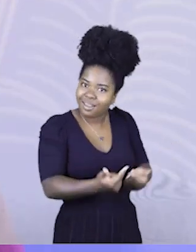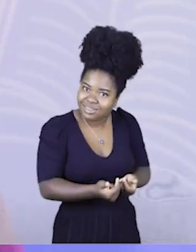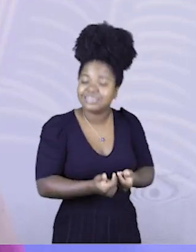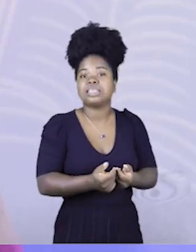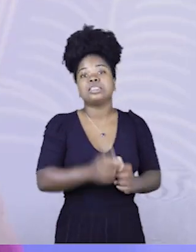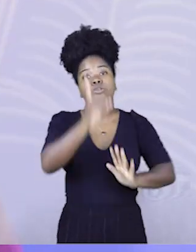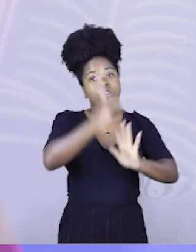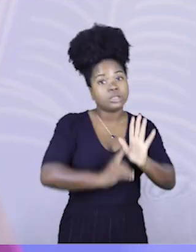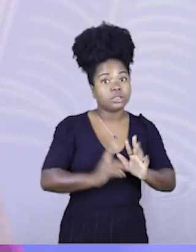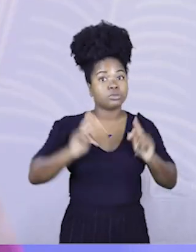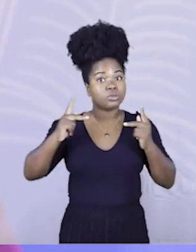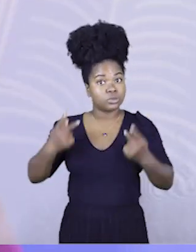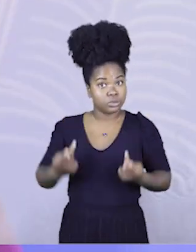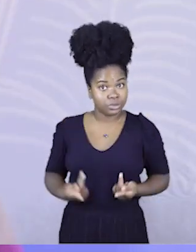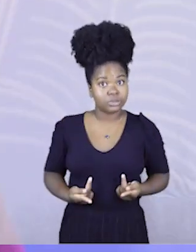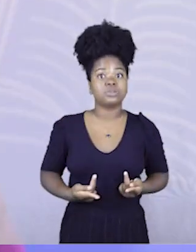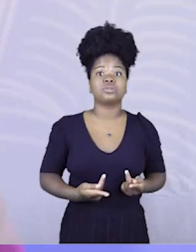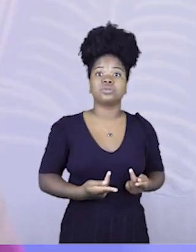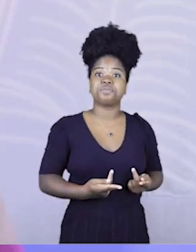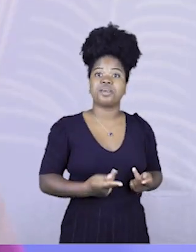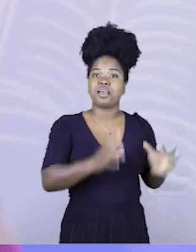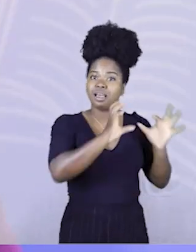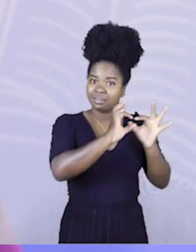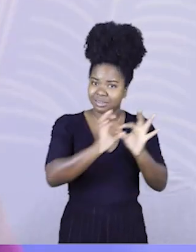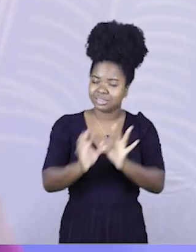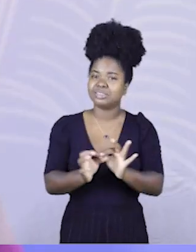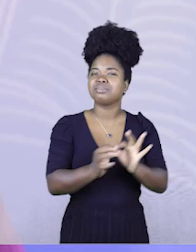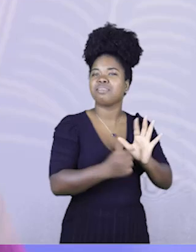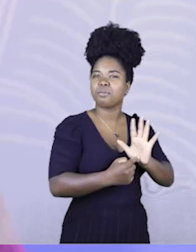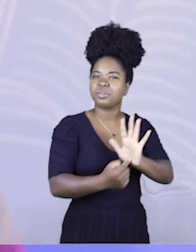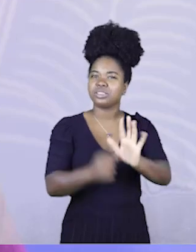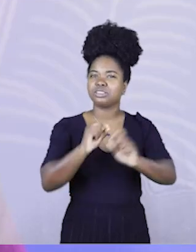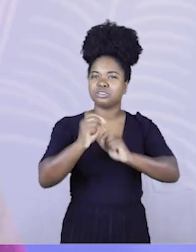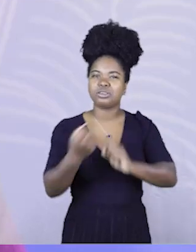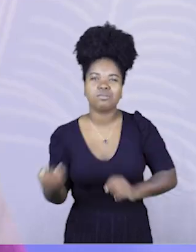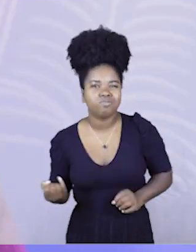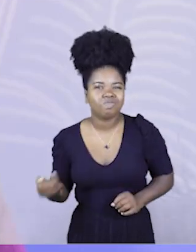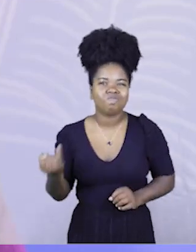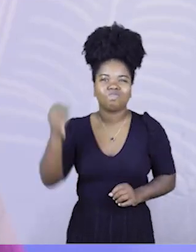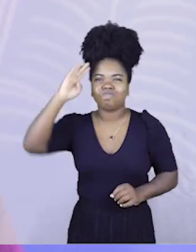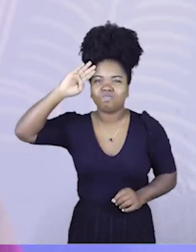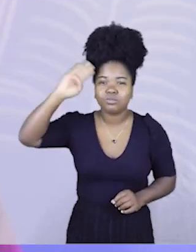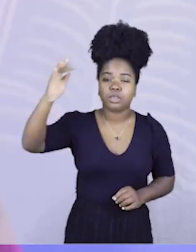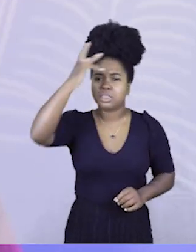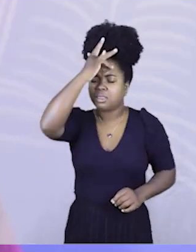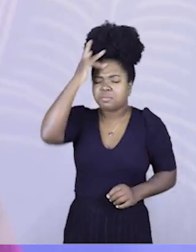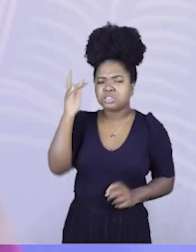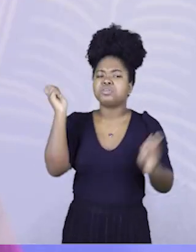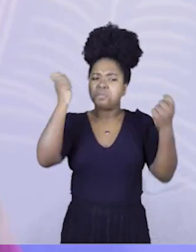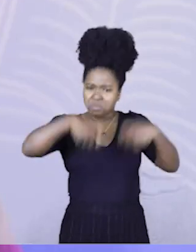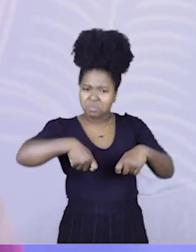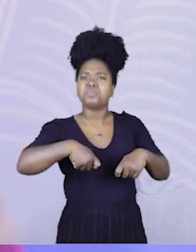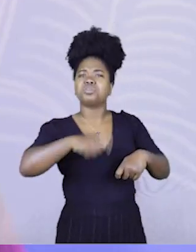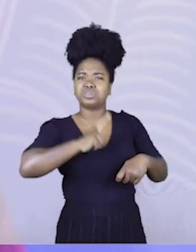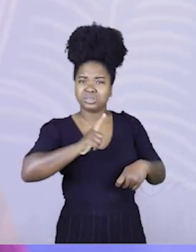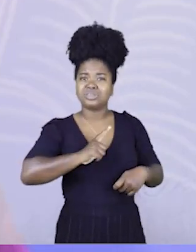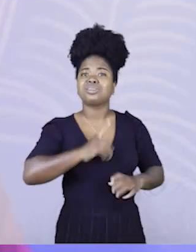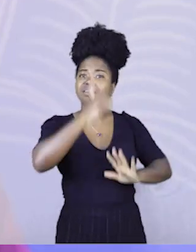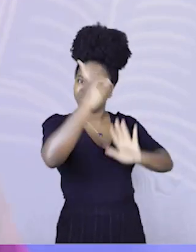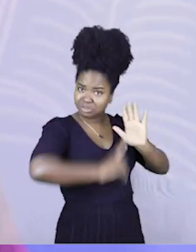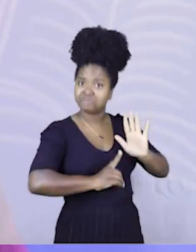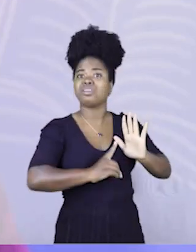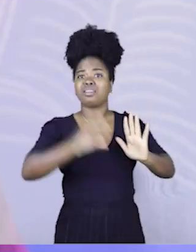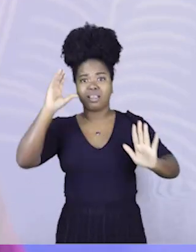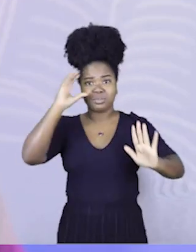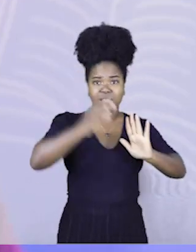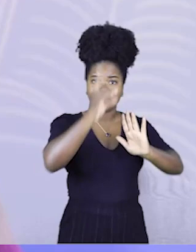nesse contexto, eles se apresentam como ações de grande importância para que as pessoas elas possam exercer o mínimo de direitos. E